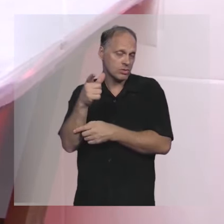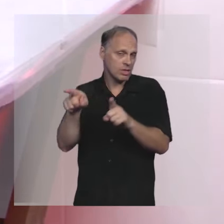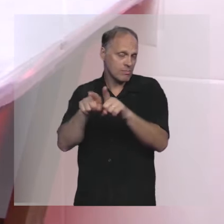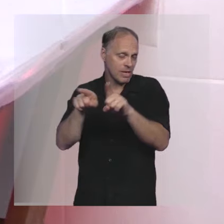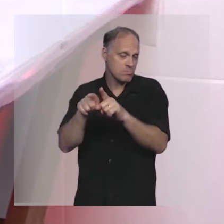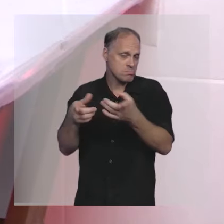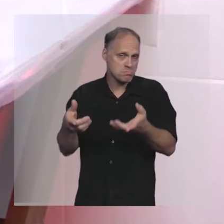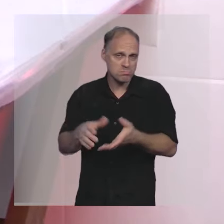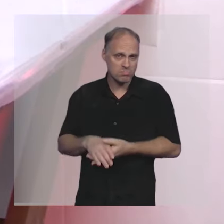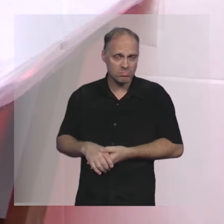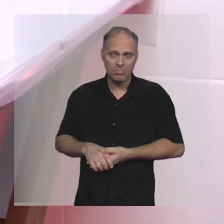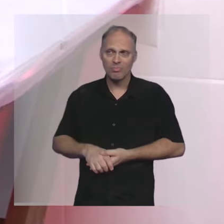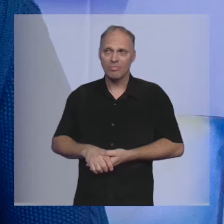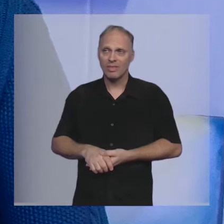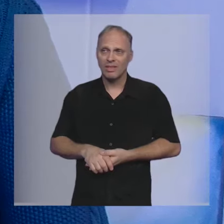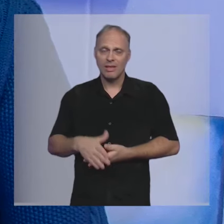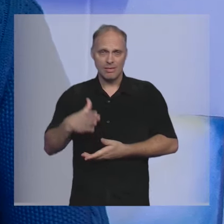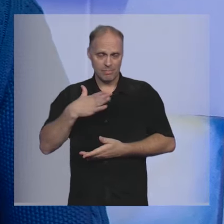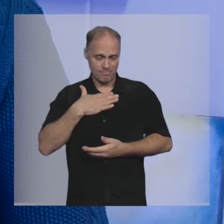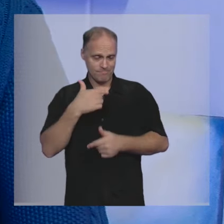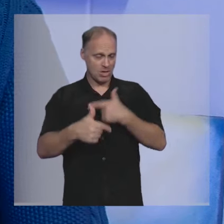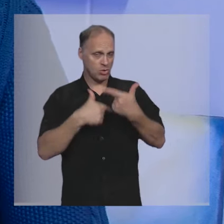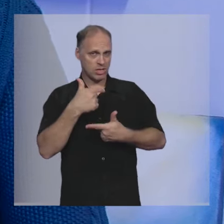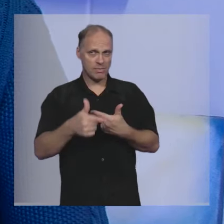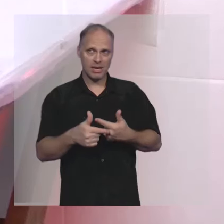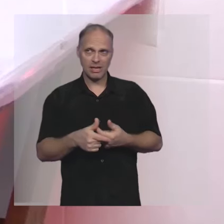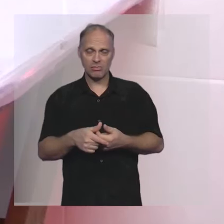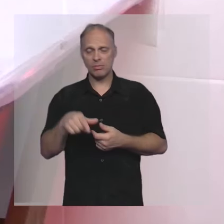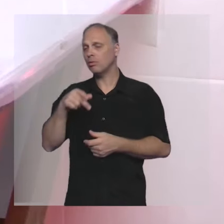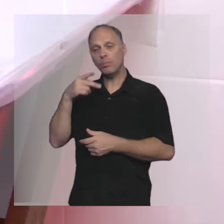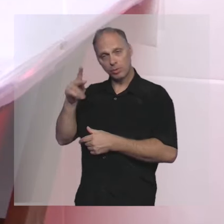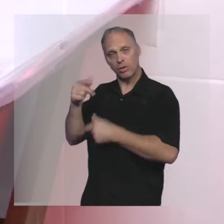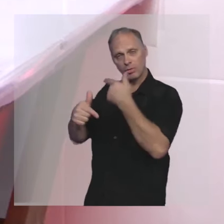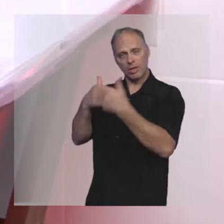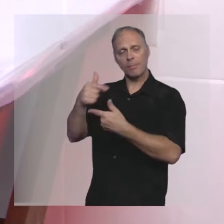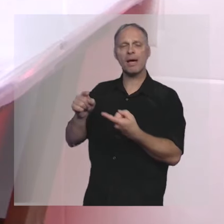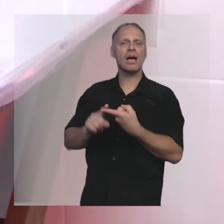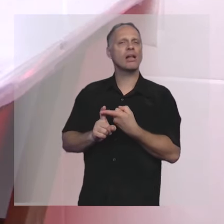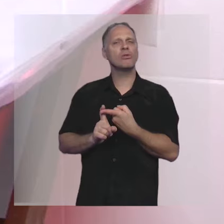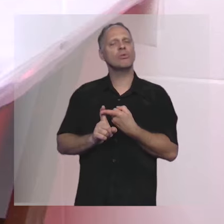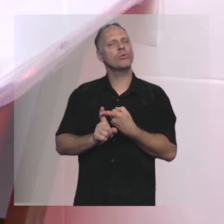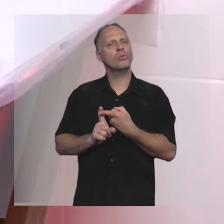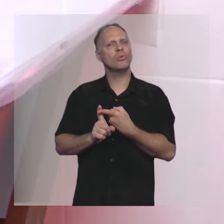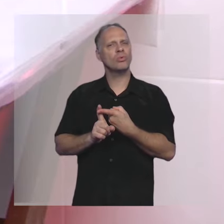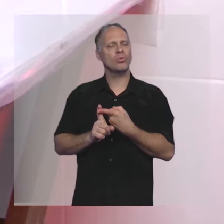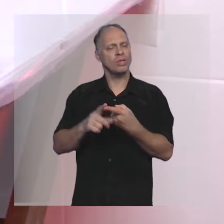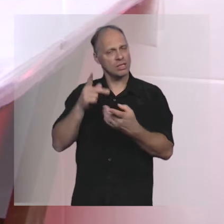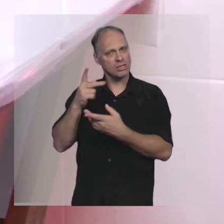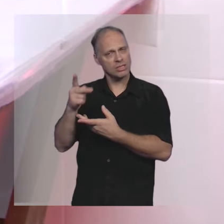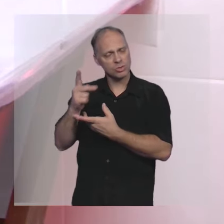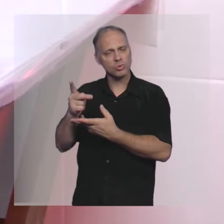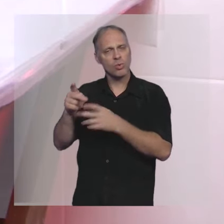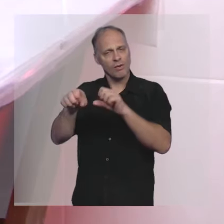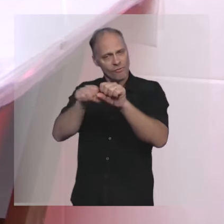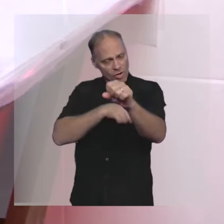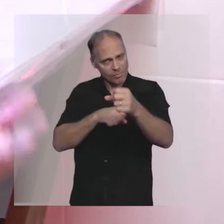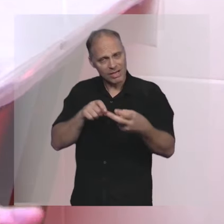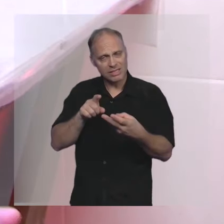outra referência? Para o meu trabalho? O seu trabalho, da